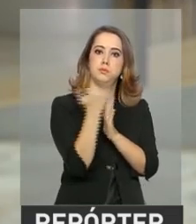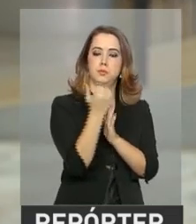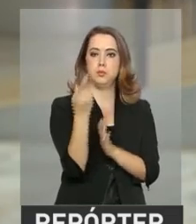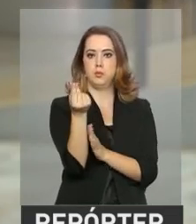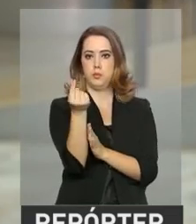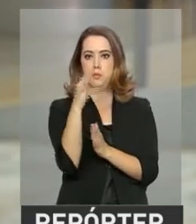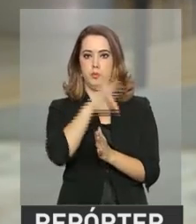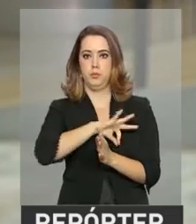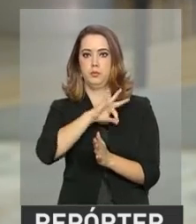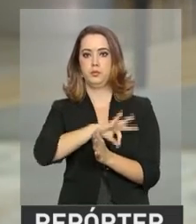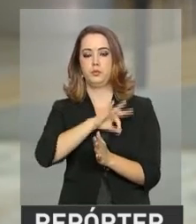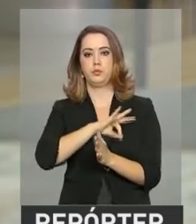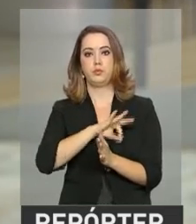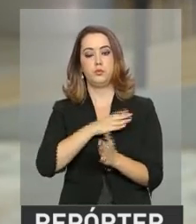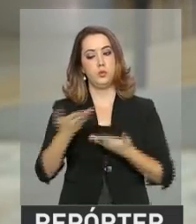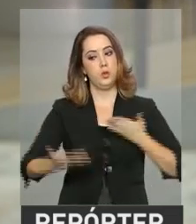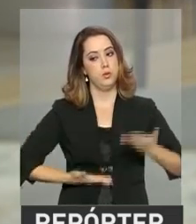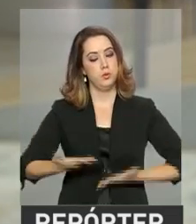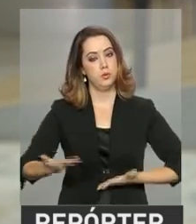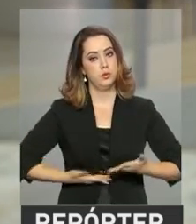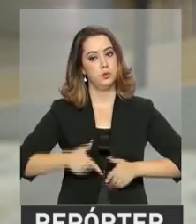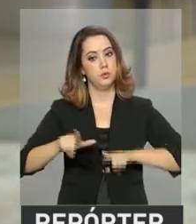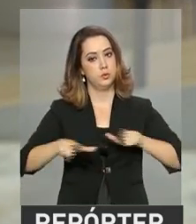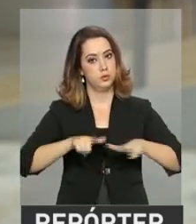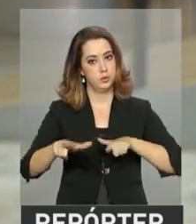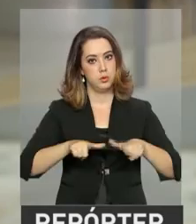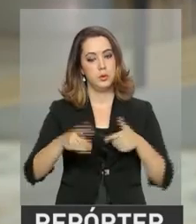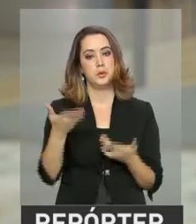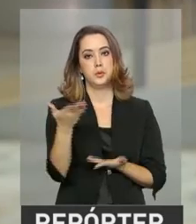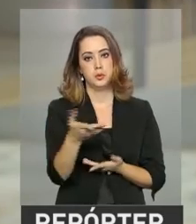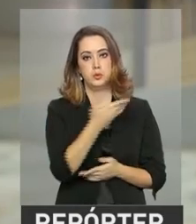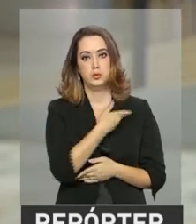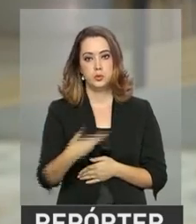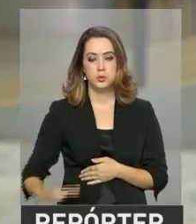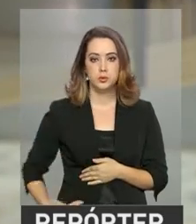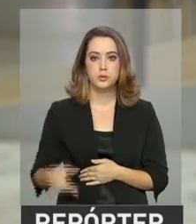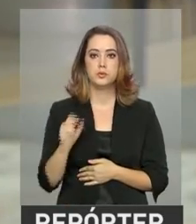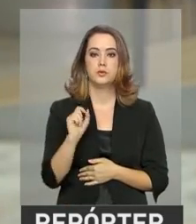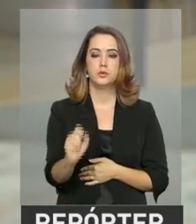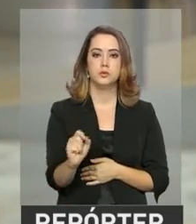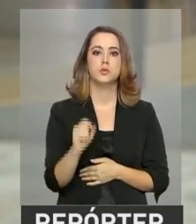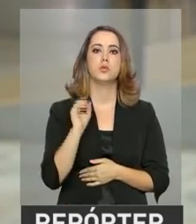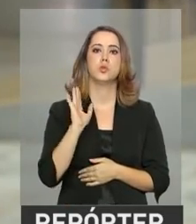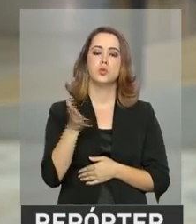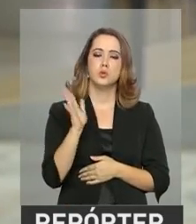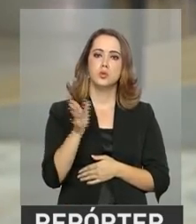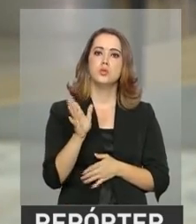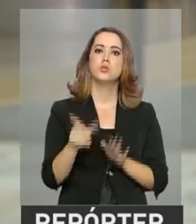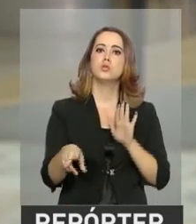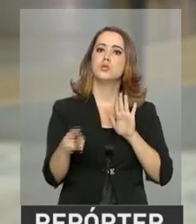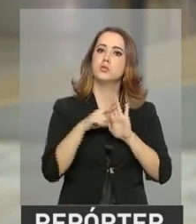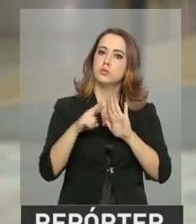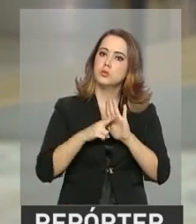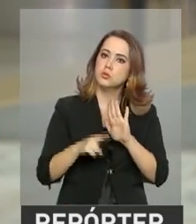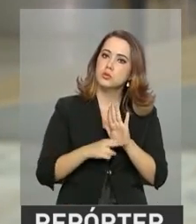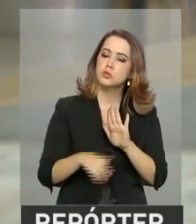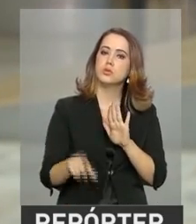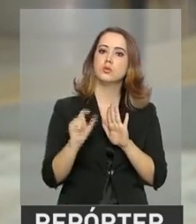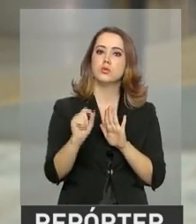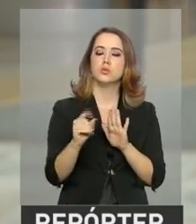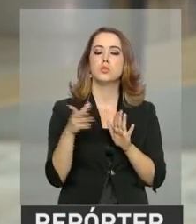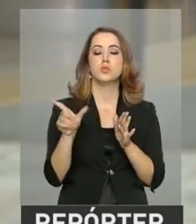funcionalismo público. Esses aumentos só serão permitidos os que já estiveram definidos por